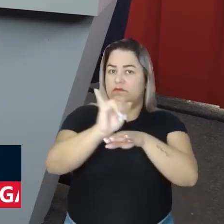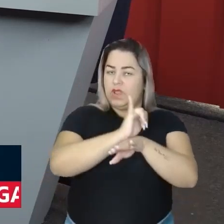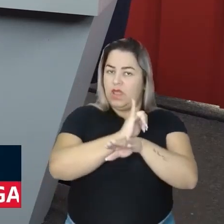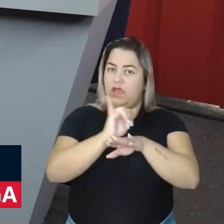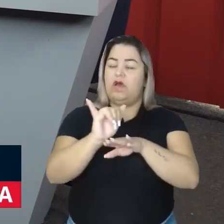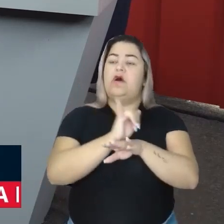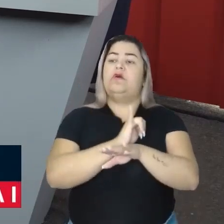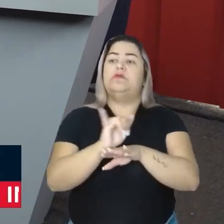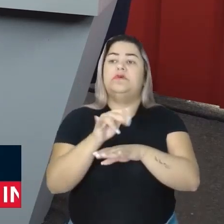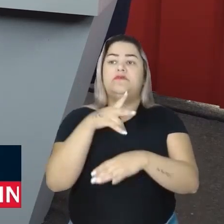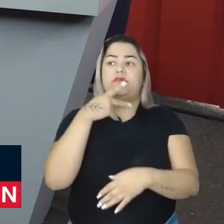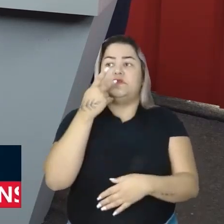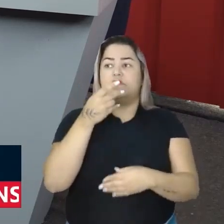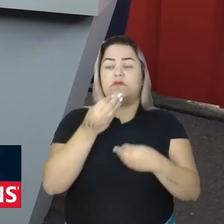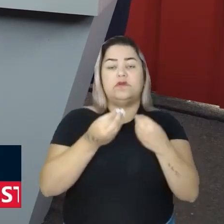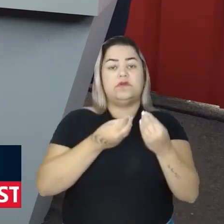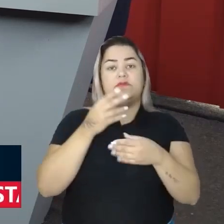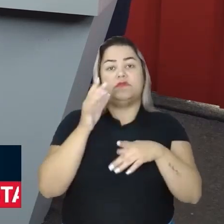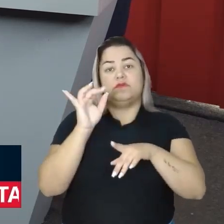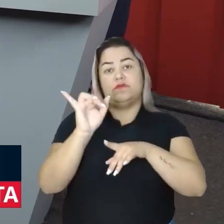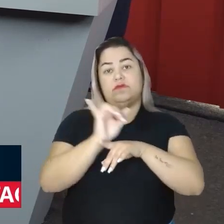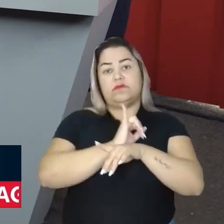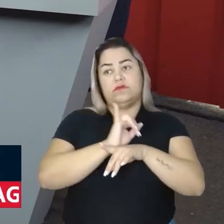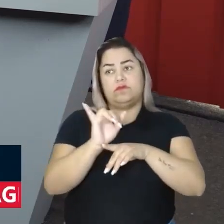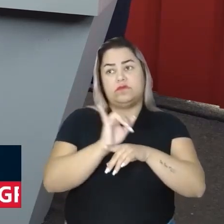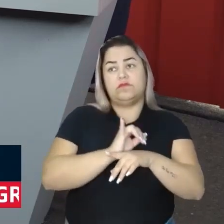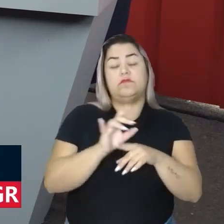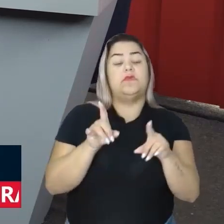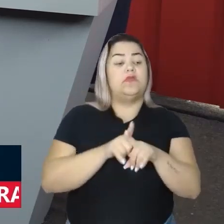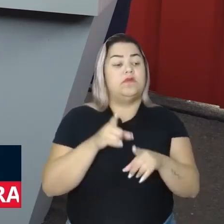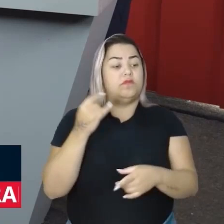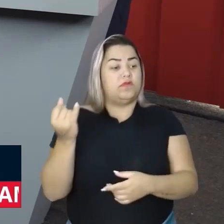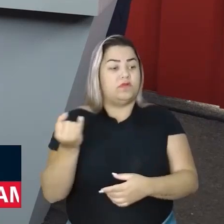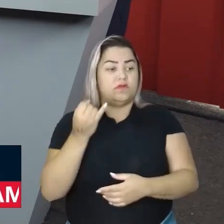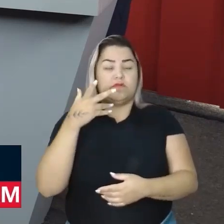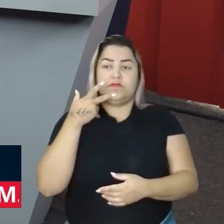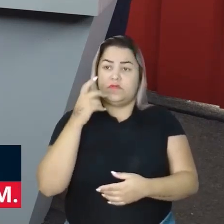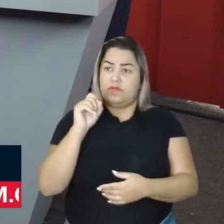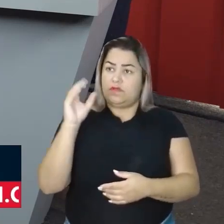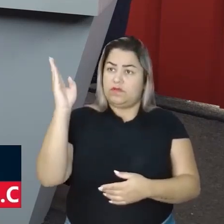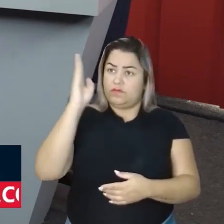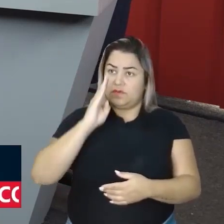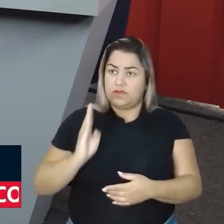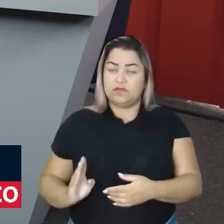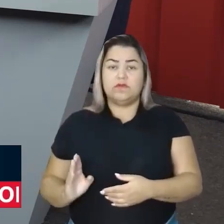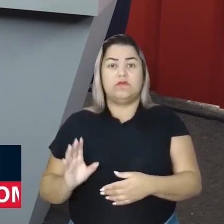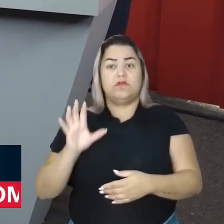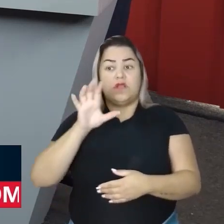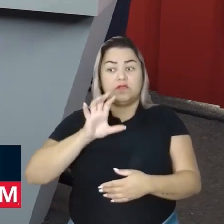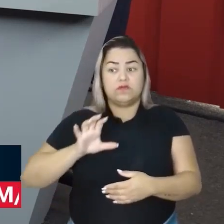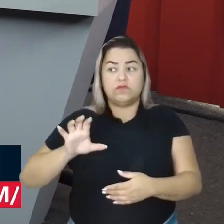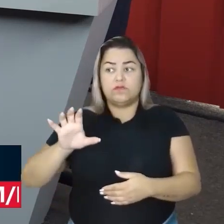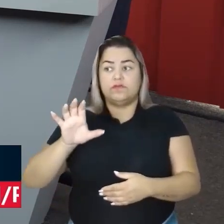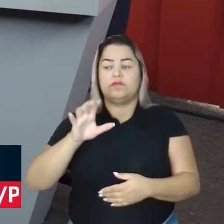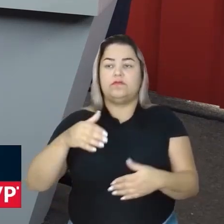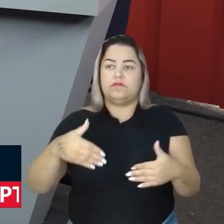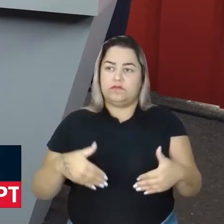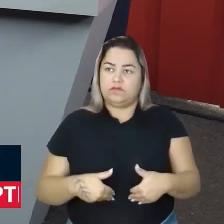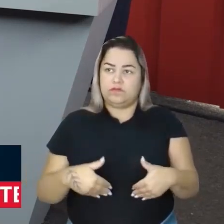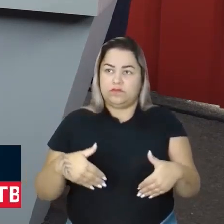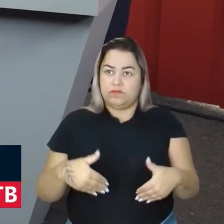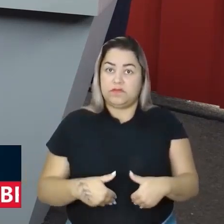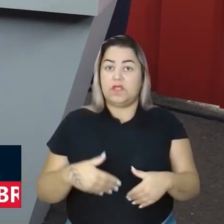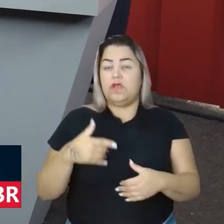Eu queria que o senhor comentasse como ele foi estratégico e central também, importantíssimo para que o Brasil saísse do mapa da fome em 2014